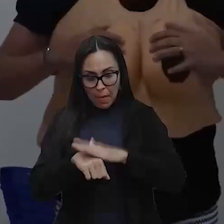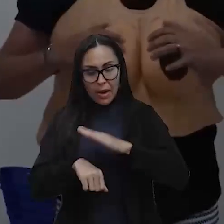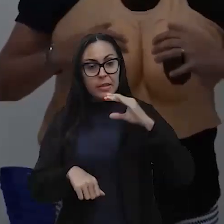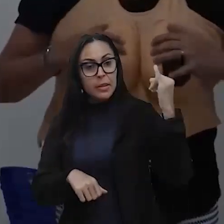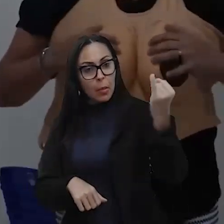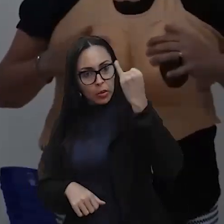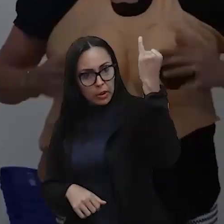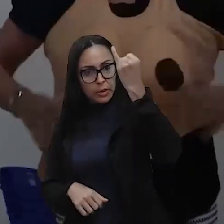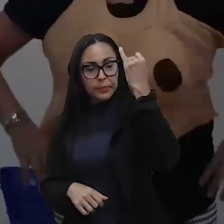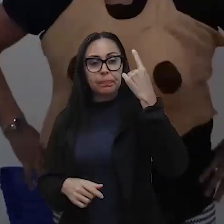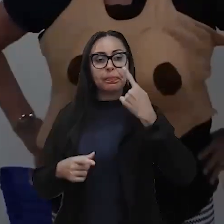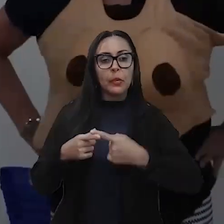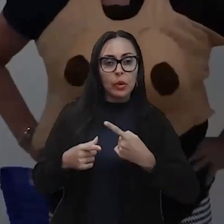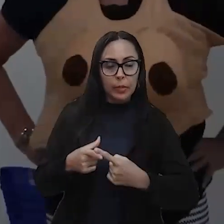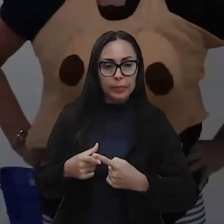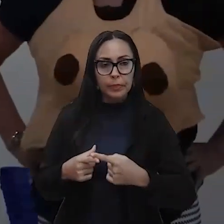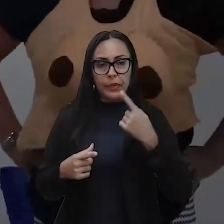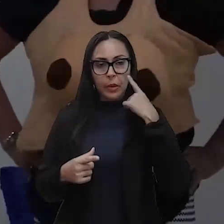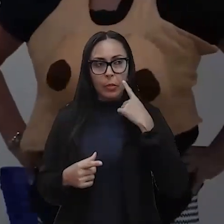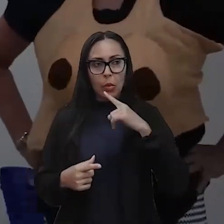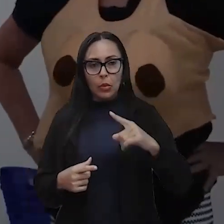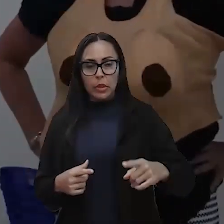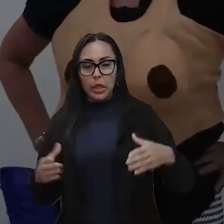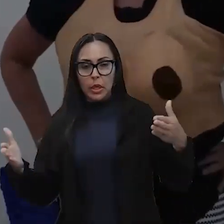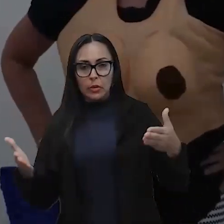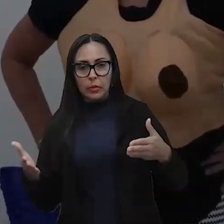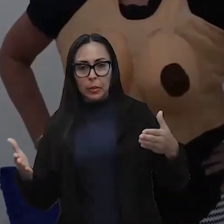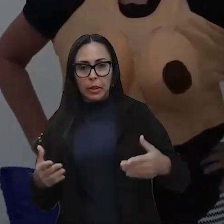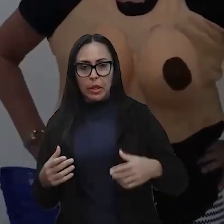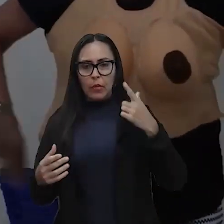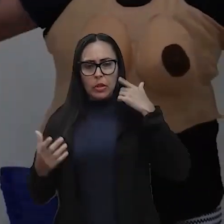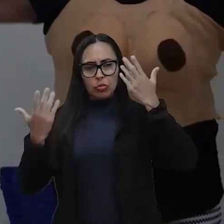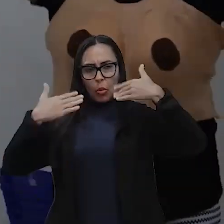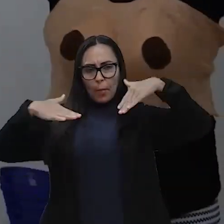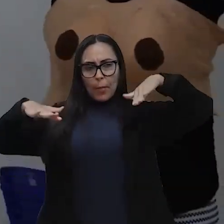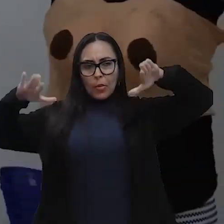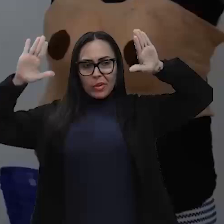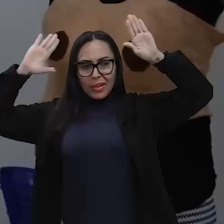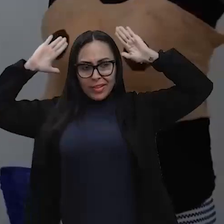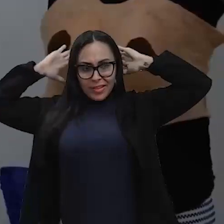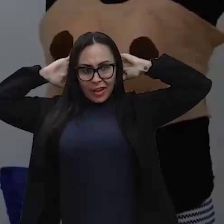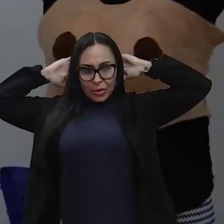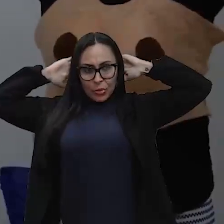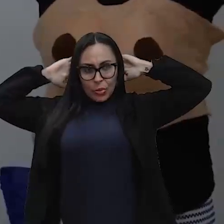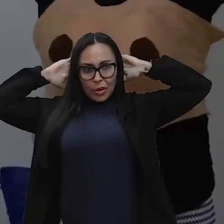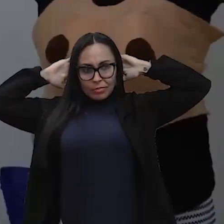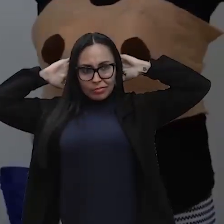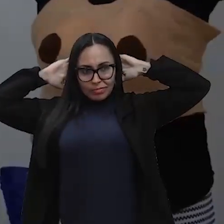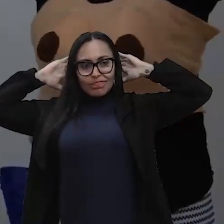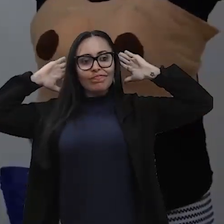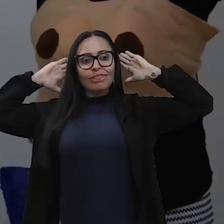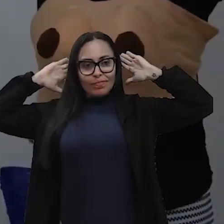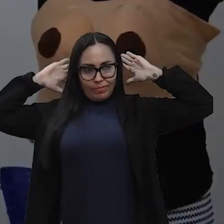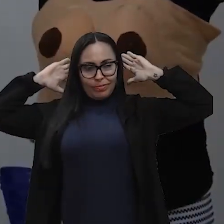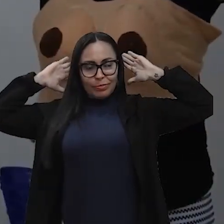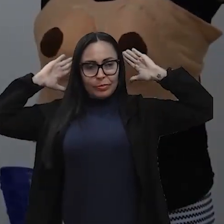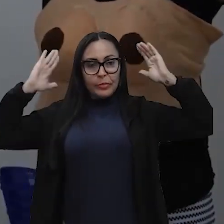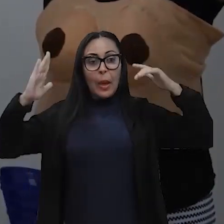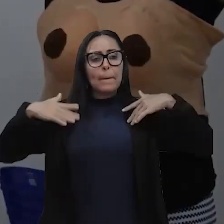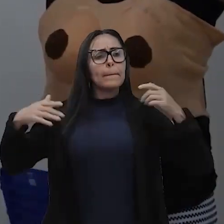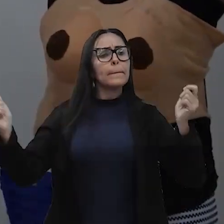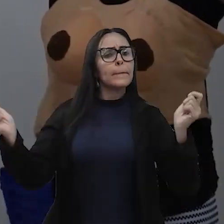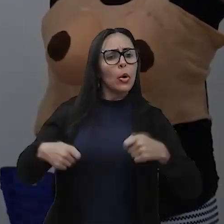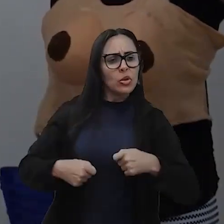quê? Porque nesse movimento que você joga a mãozinha aqui na nuca, atrás da nuca, as duas, é possível identificar